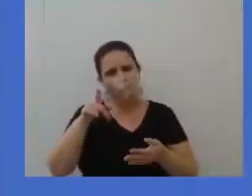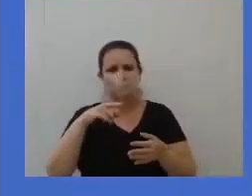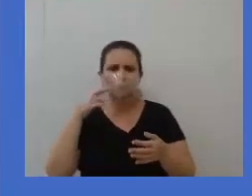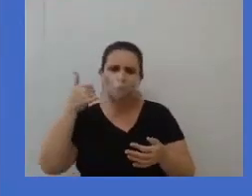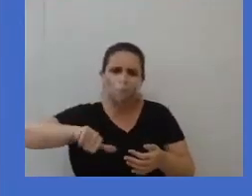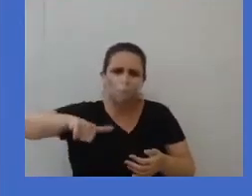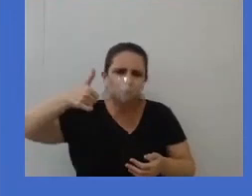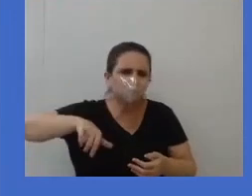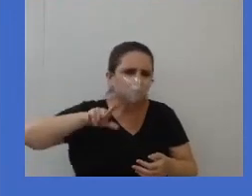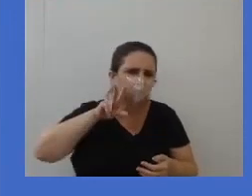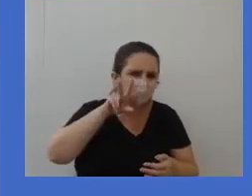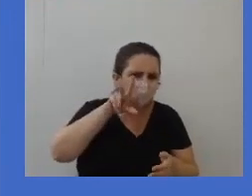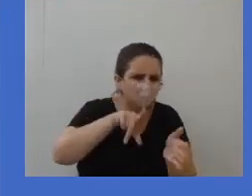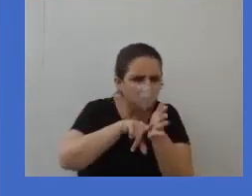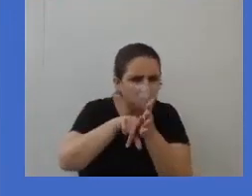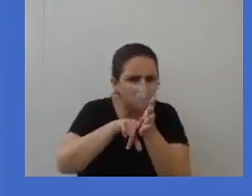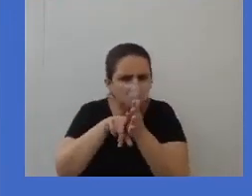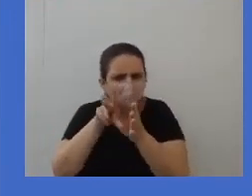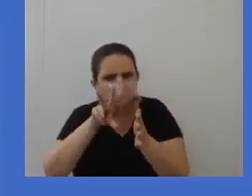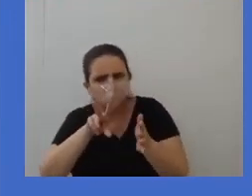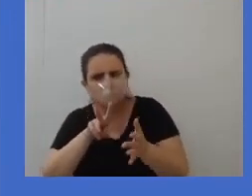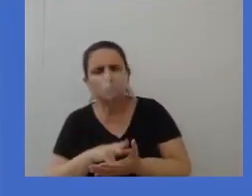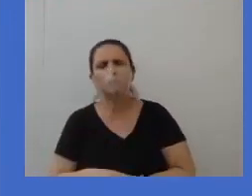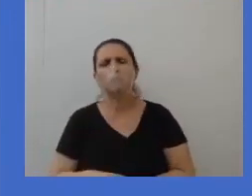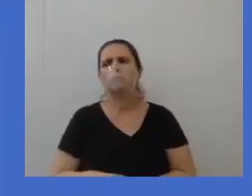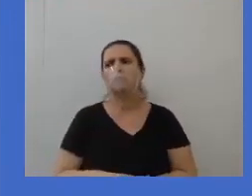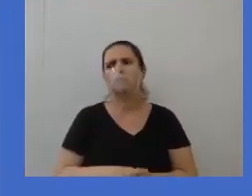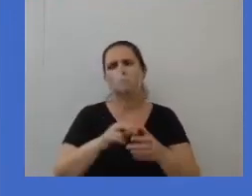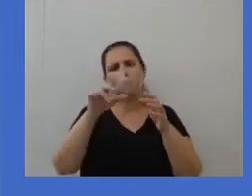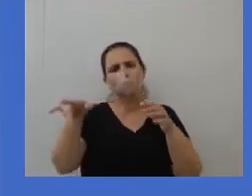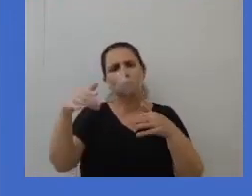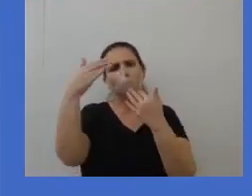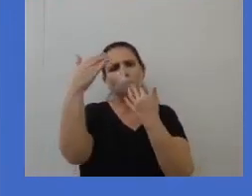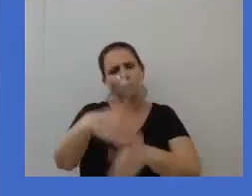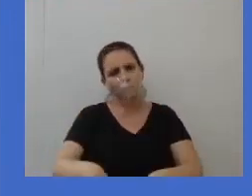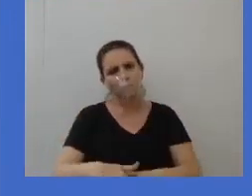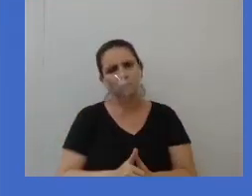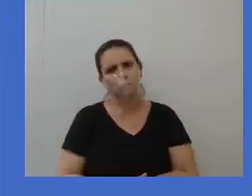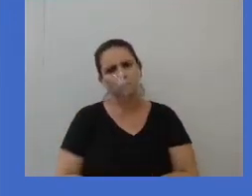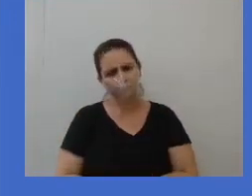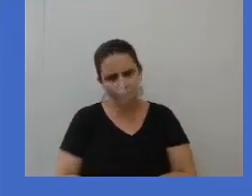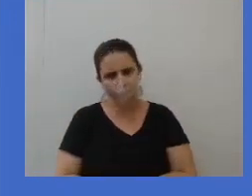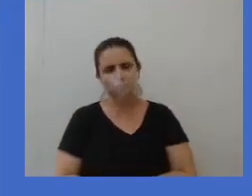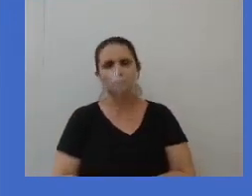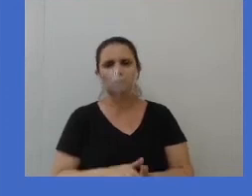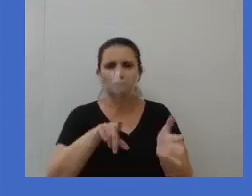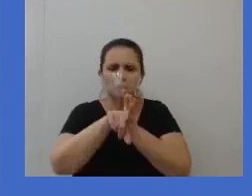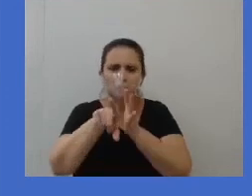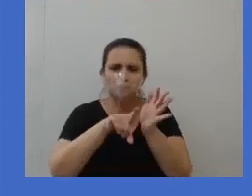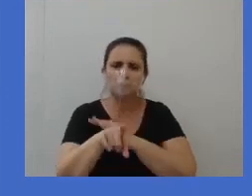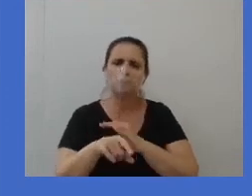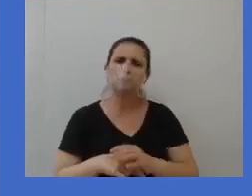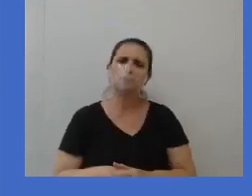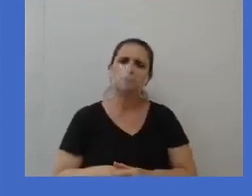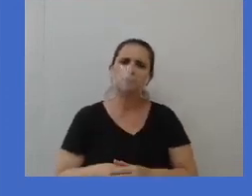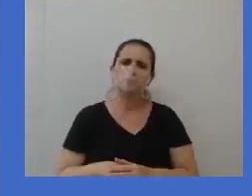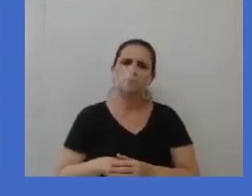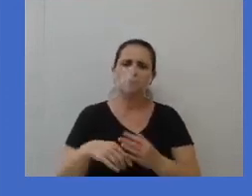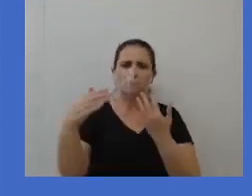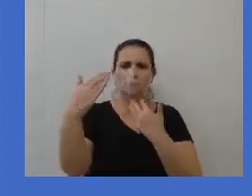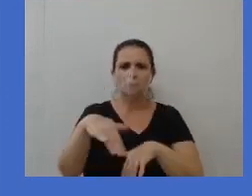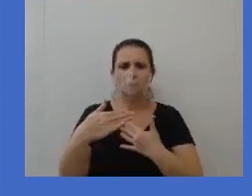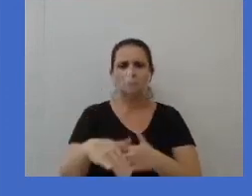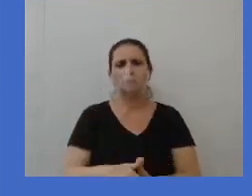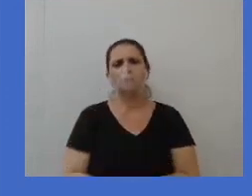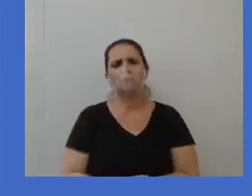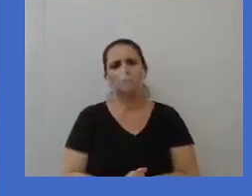analisar isso aqui. Meu povo, eu trouxe agora uma questão de uma prova de admissão